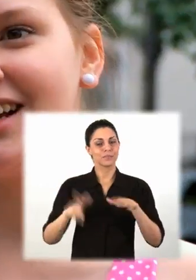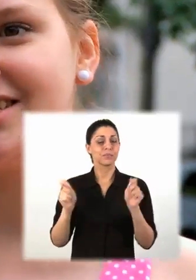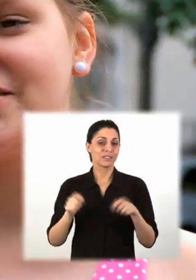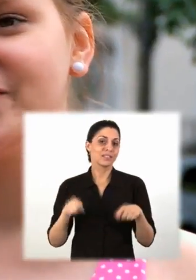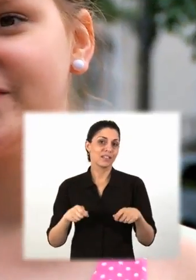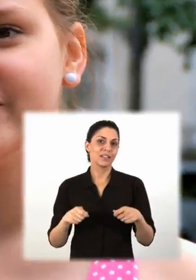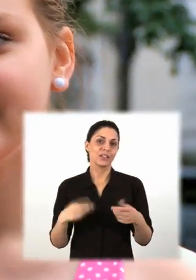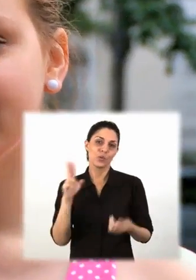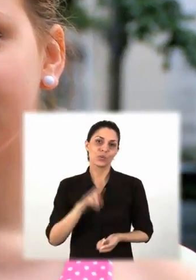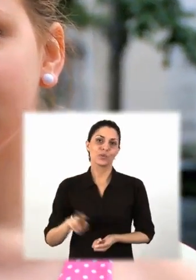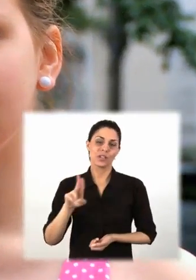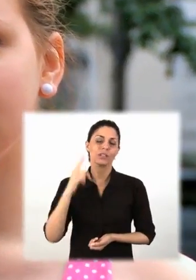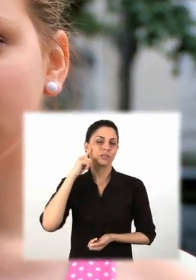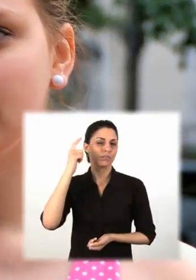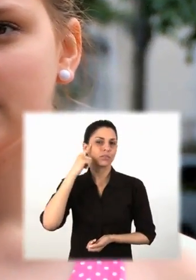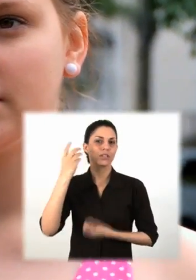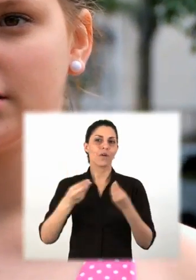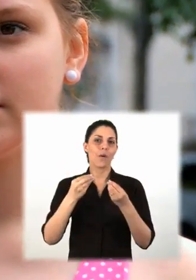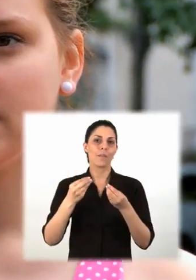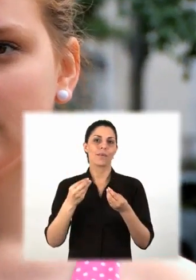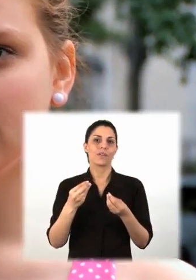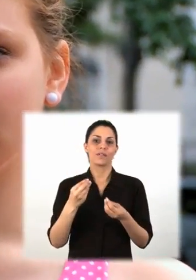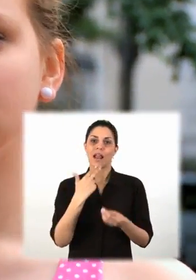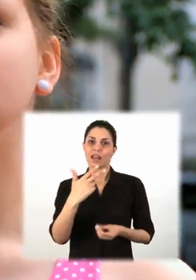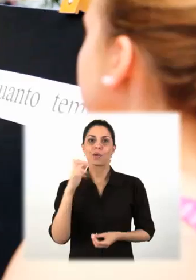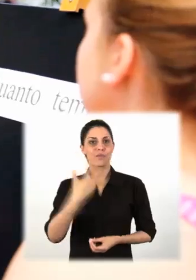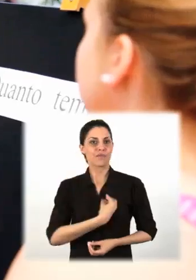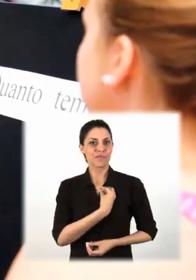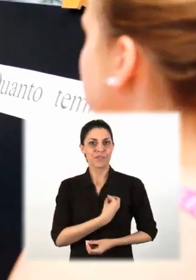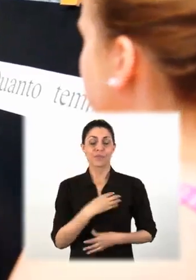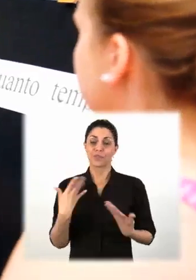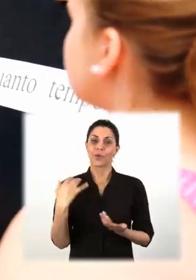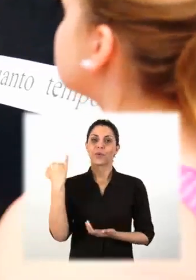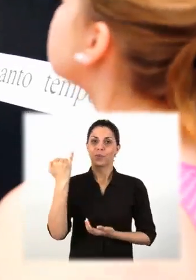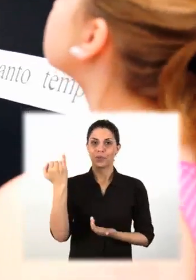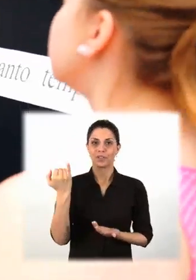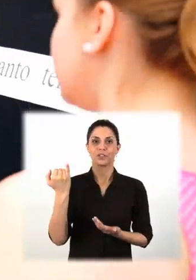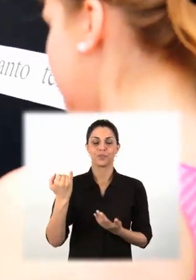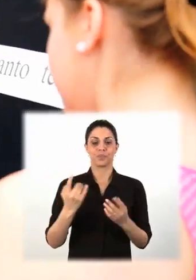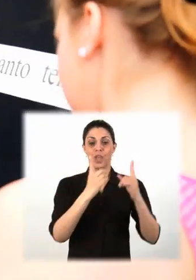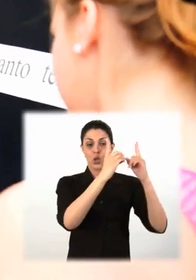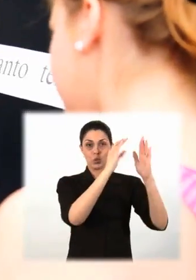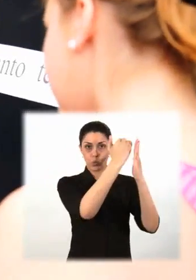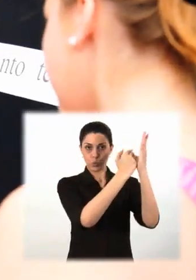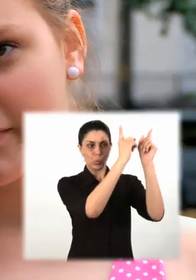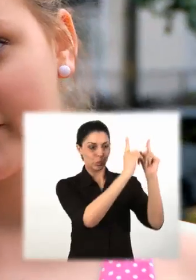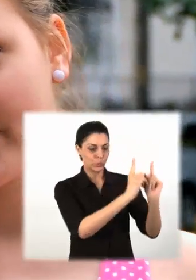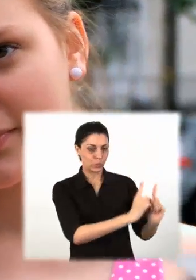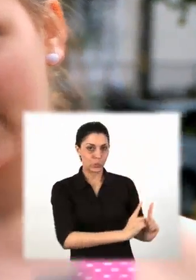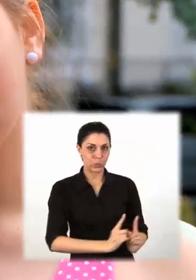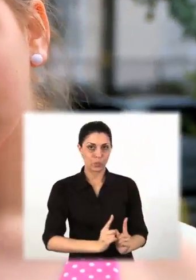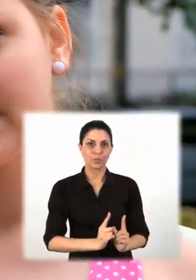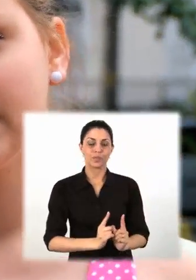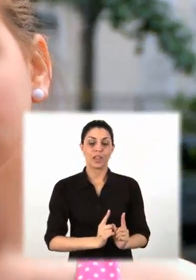isso, é verdade. Então, aí fica uma coisa pra gente pensar sobre a língua, né? Os dois vizinhos chegaram ao andar térreo.